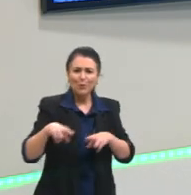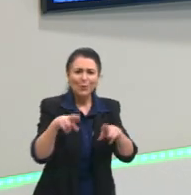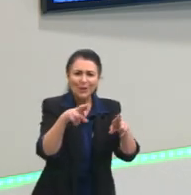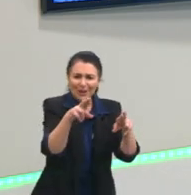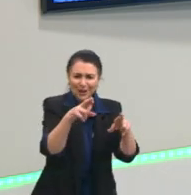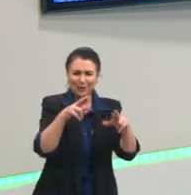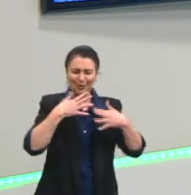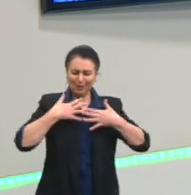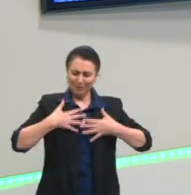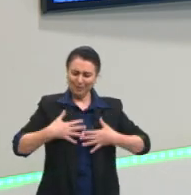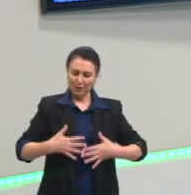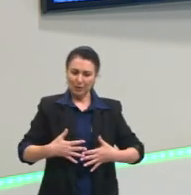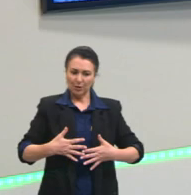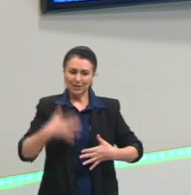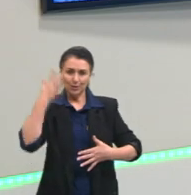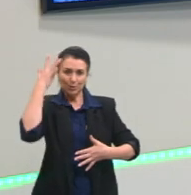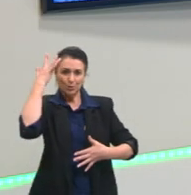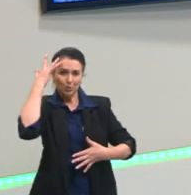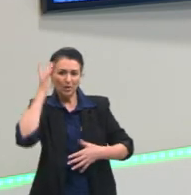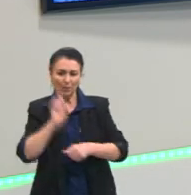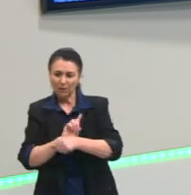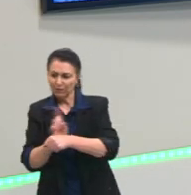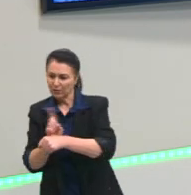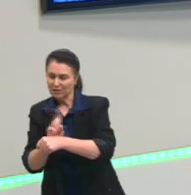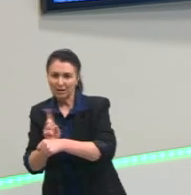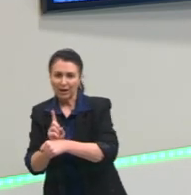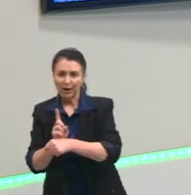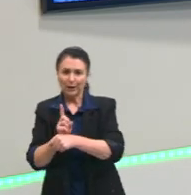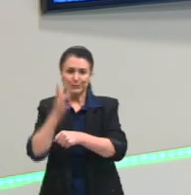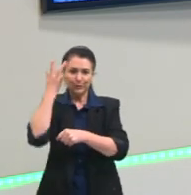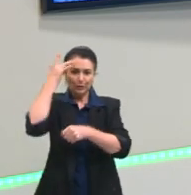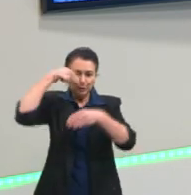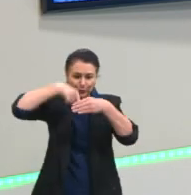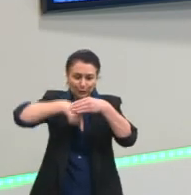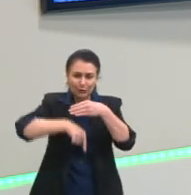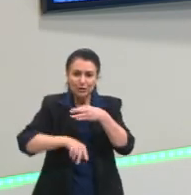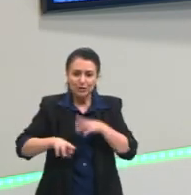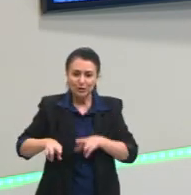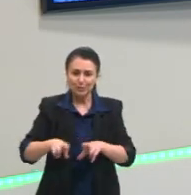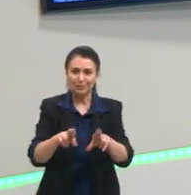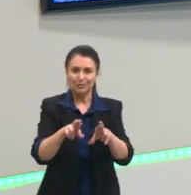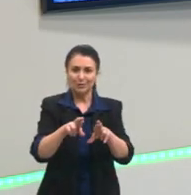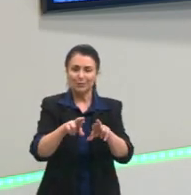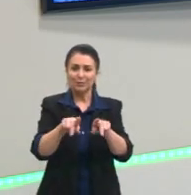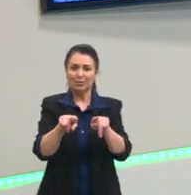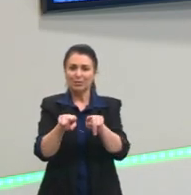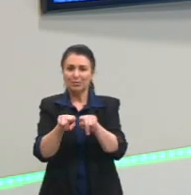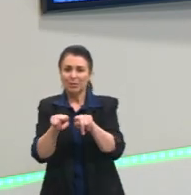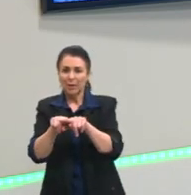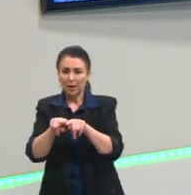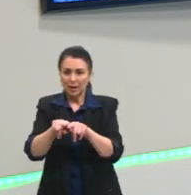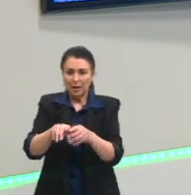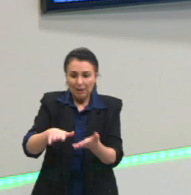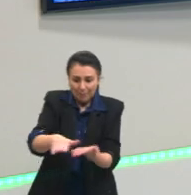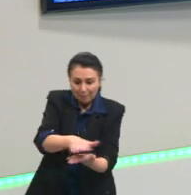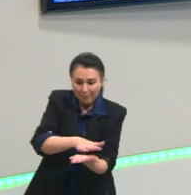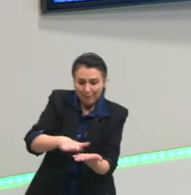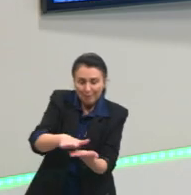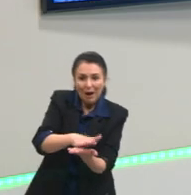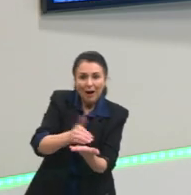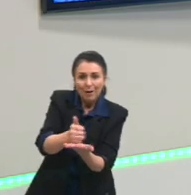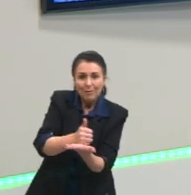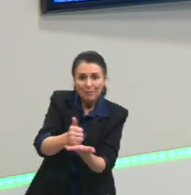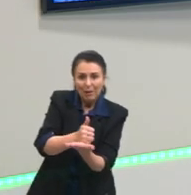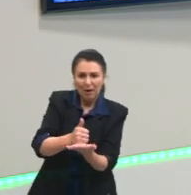sabemos a velocidade da água Nós não sabemos a fundura do Rio a gente não sabe a super o chão do Rio enfim